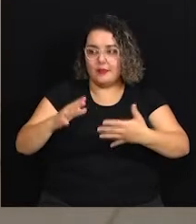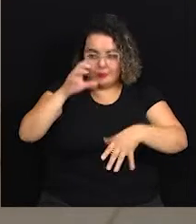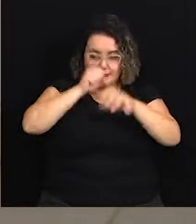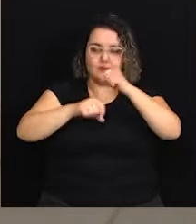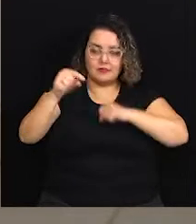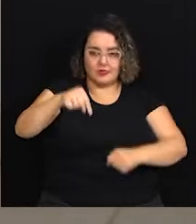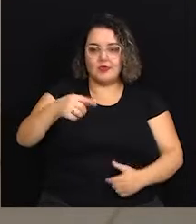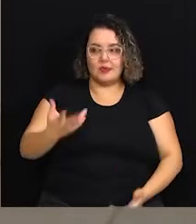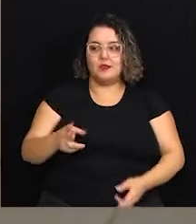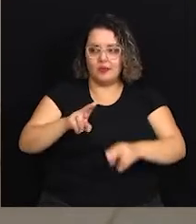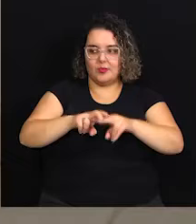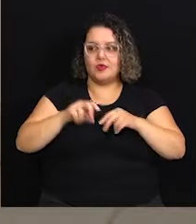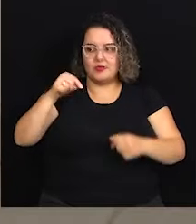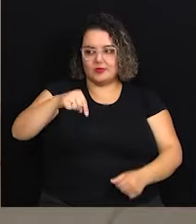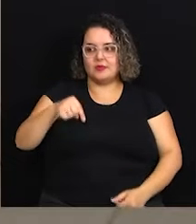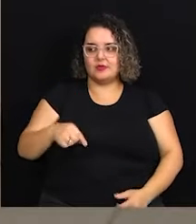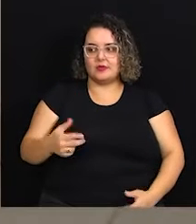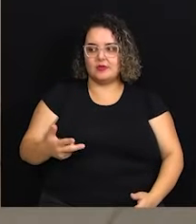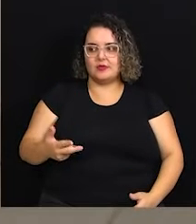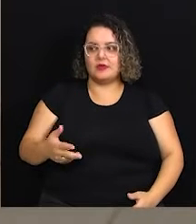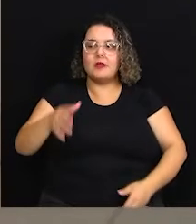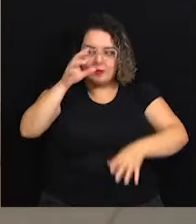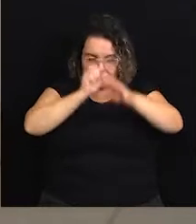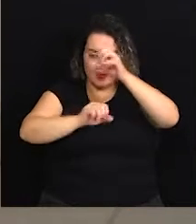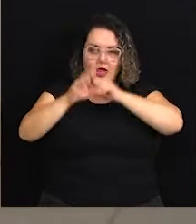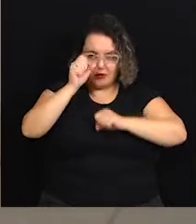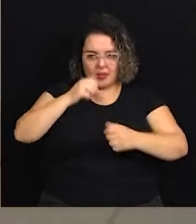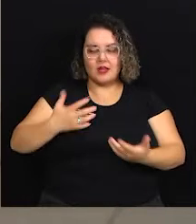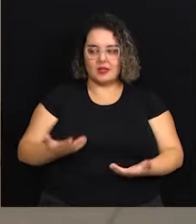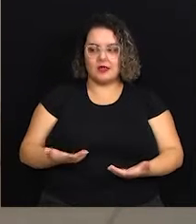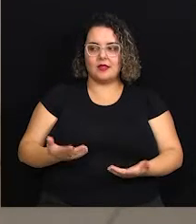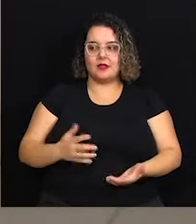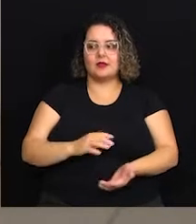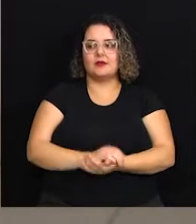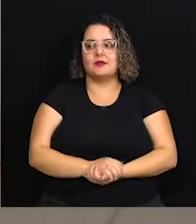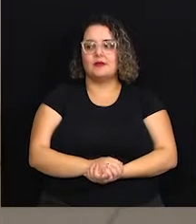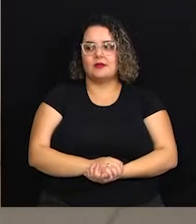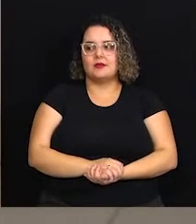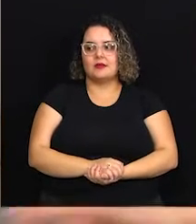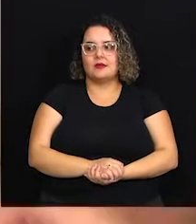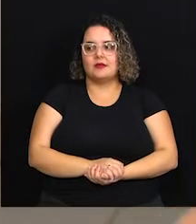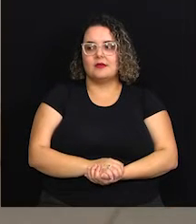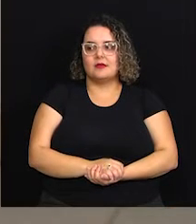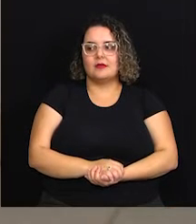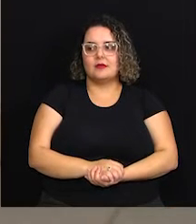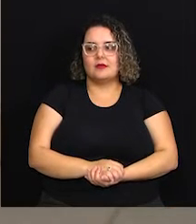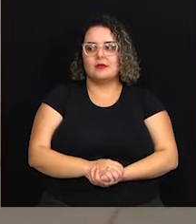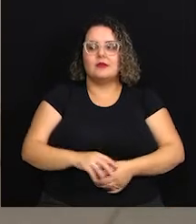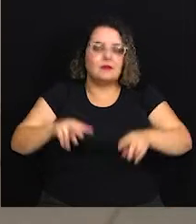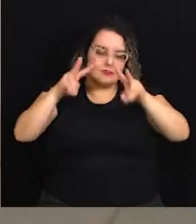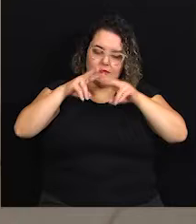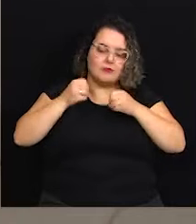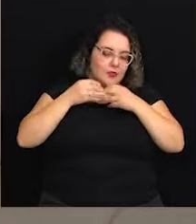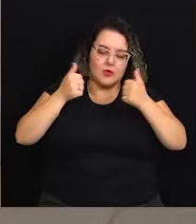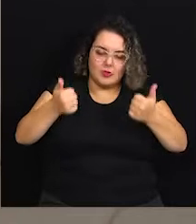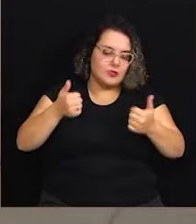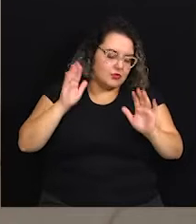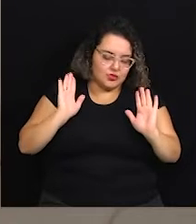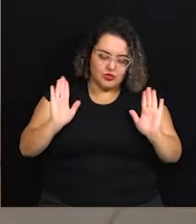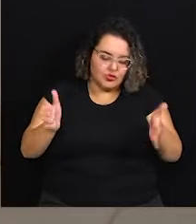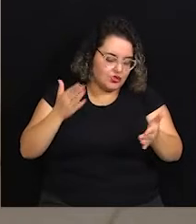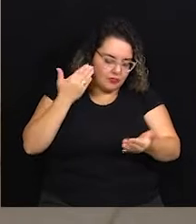aqui, por isso eu vim para cá, por isso, aprender, né? Porque a visão, tudo bem, já